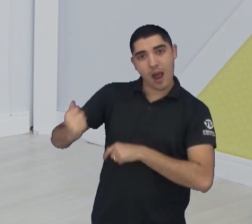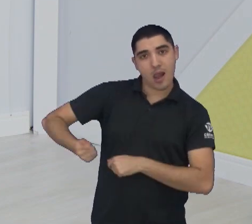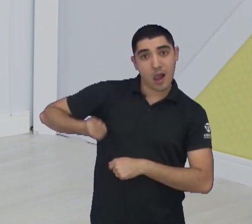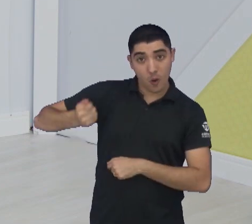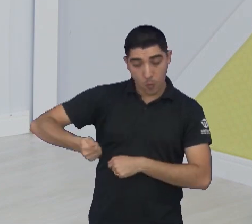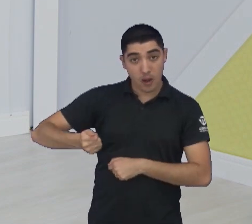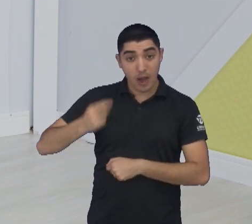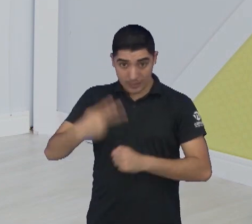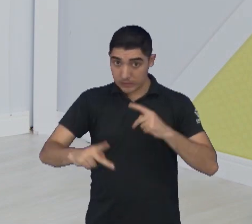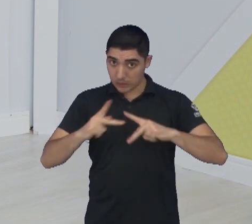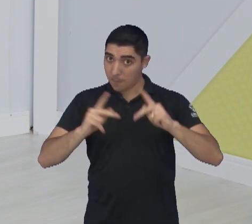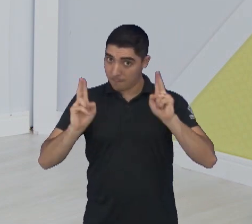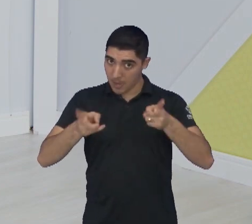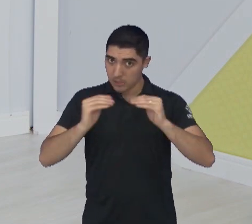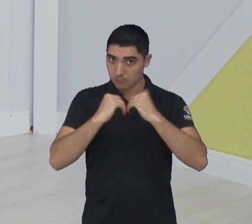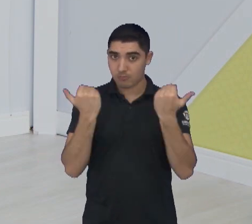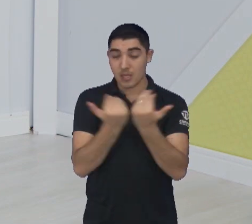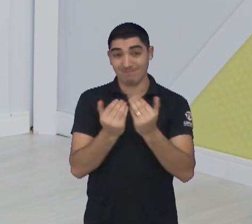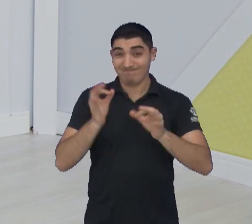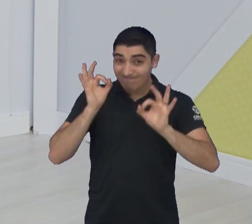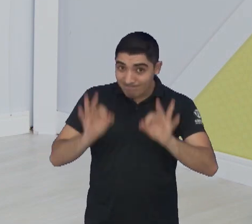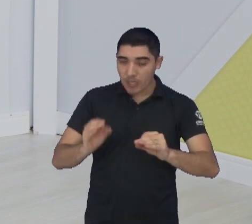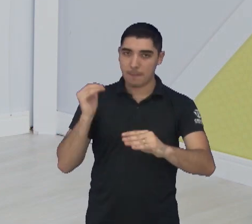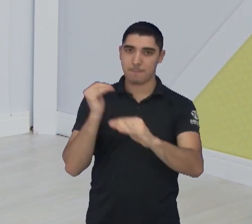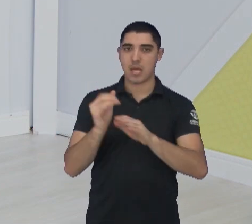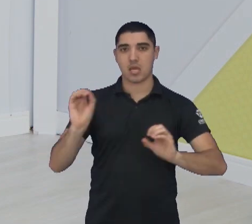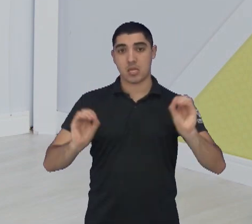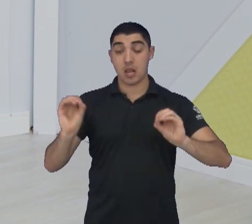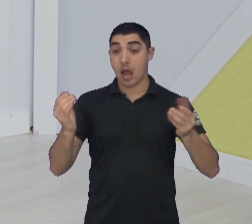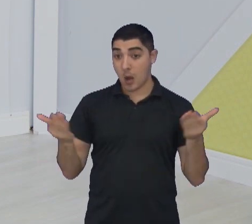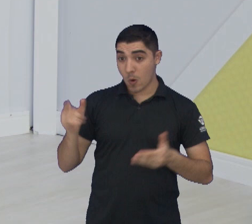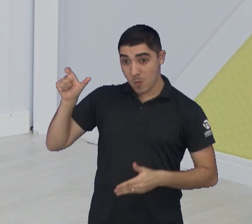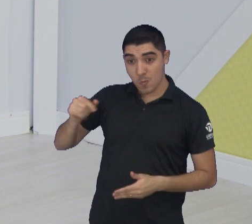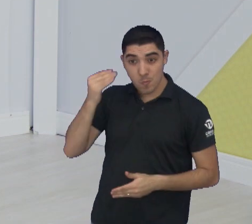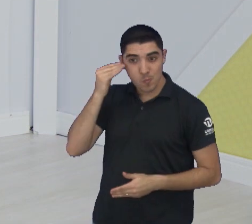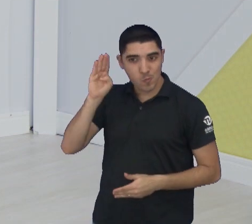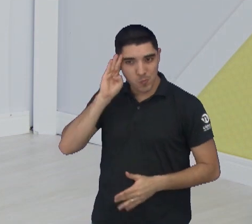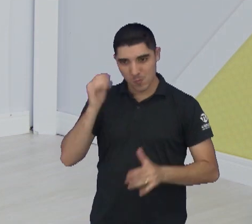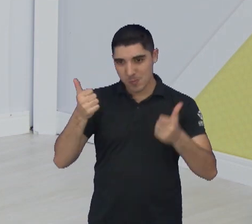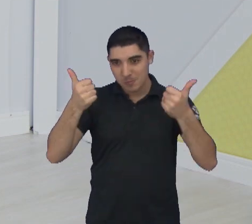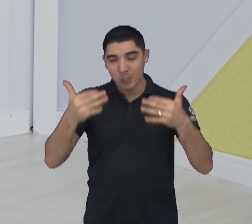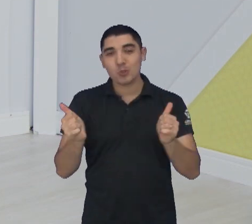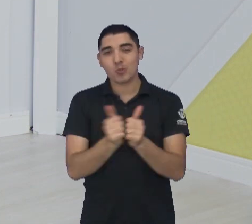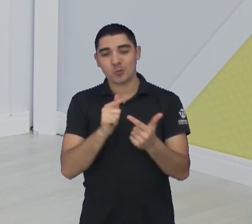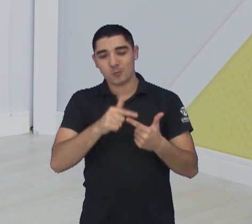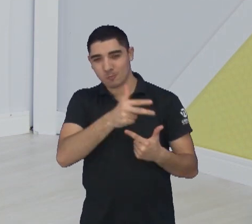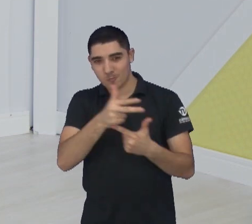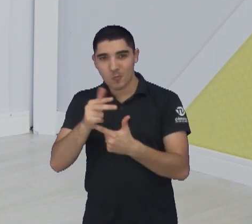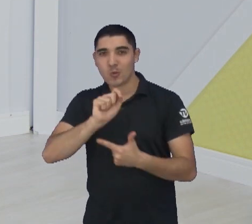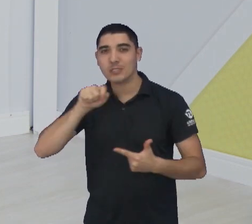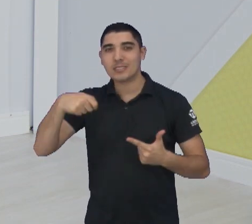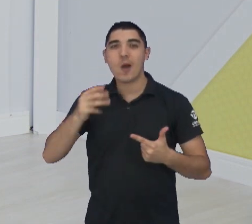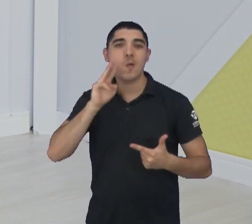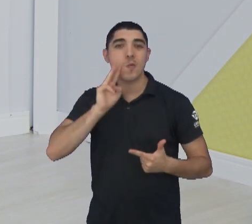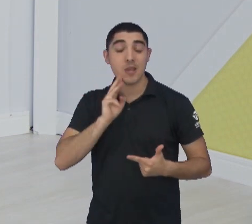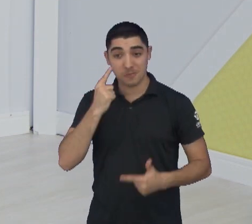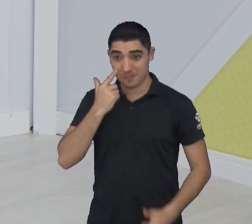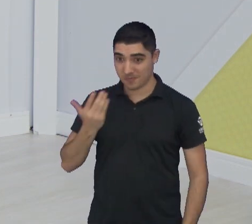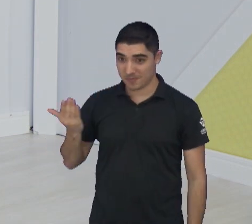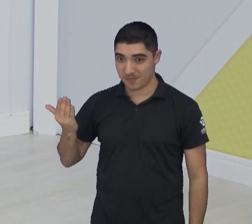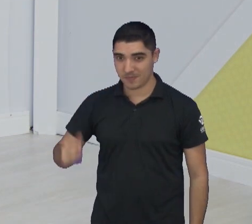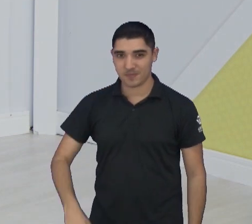partida terminou empatada e quem conta a história do jogo para você é o Brunão, ao lado do cinegrafista William Almeida. Solta,